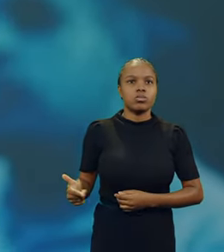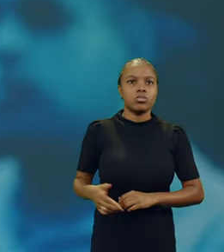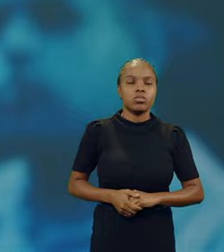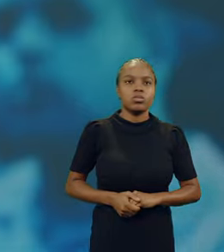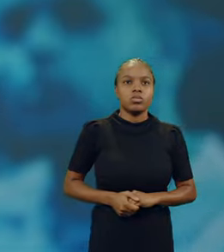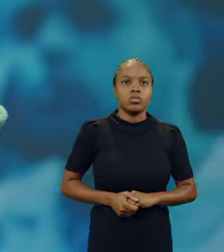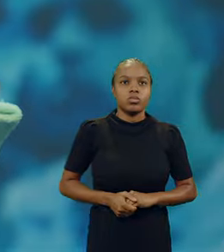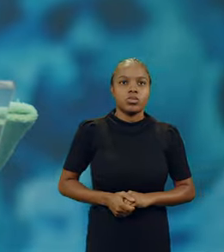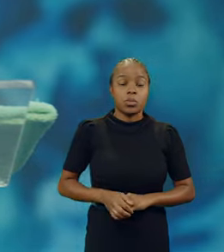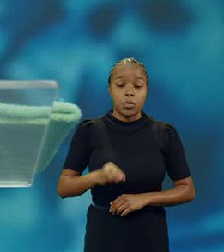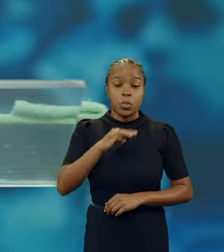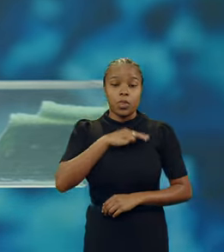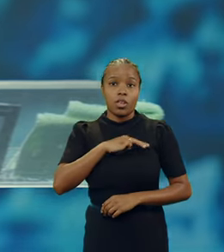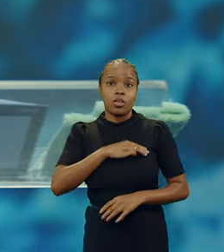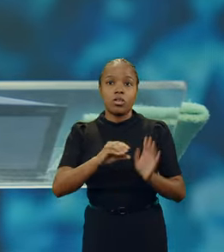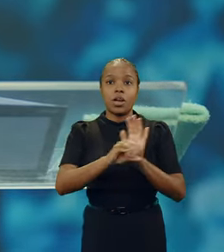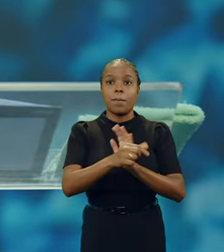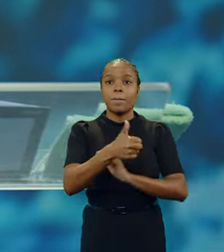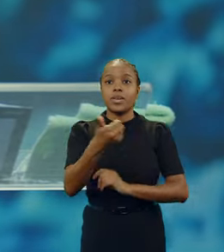Em Mateus